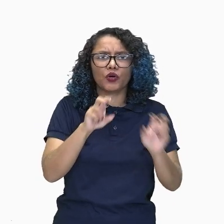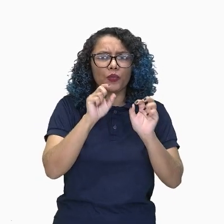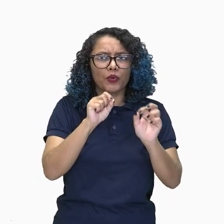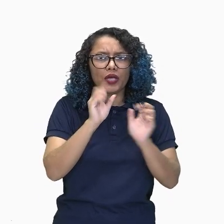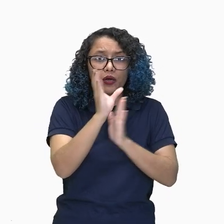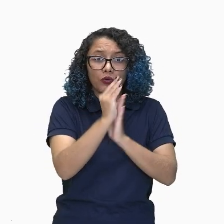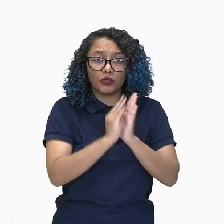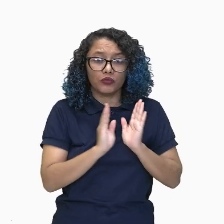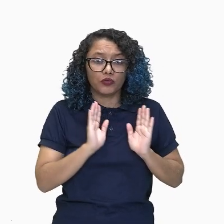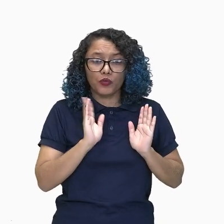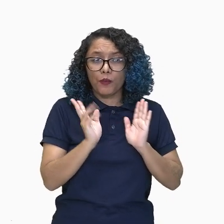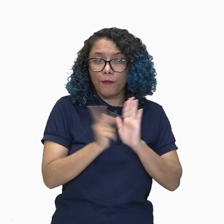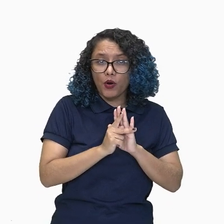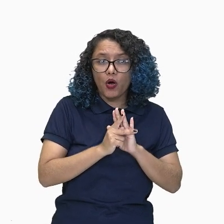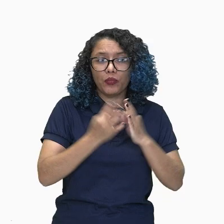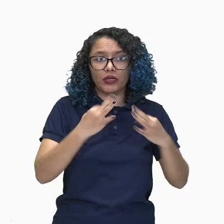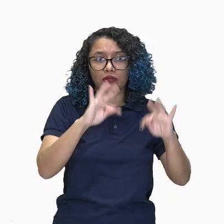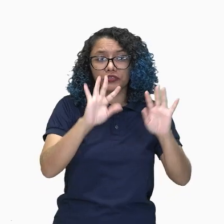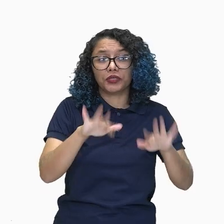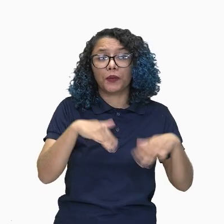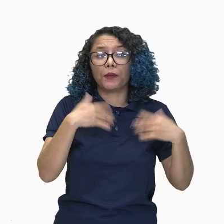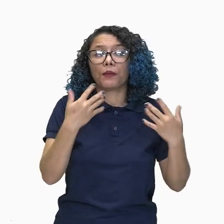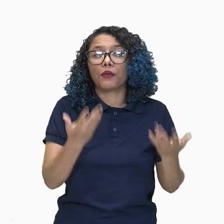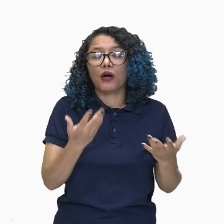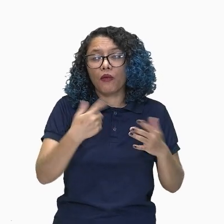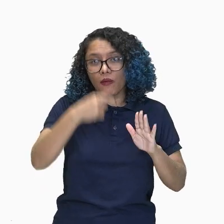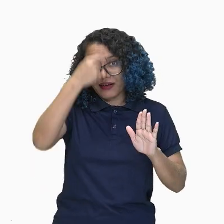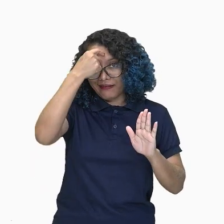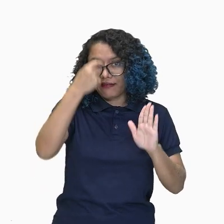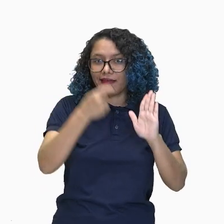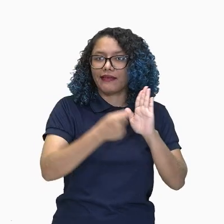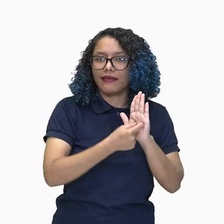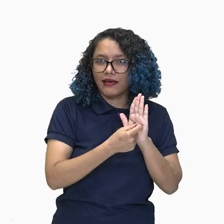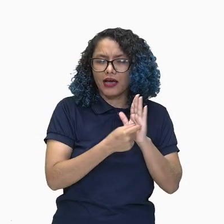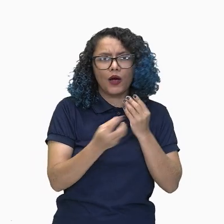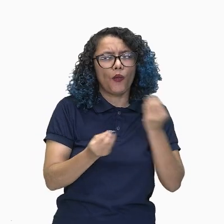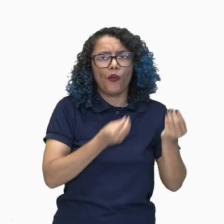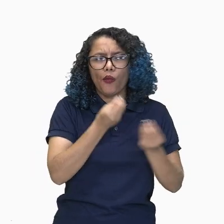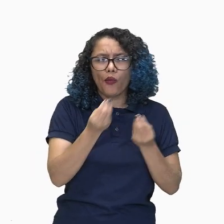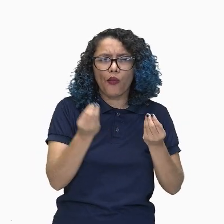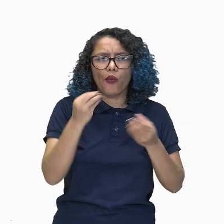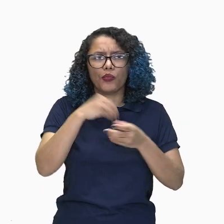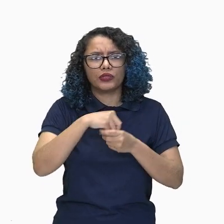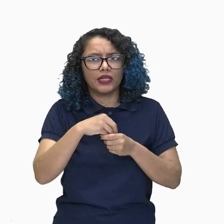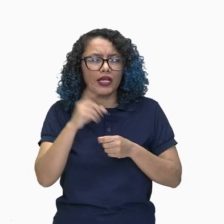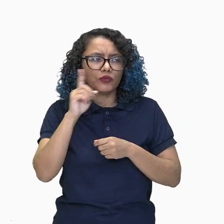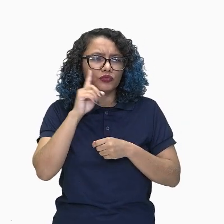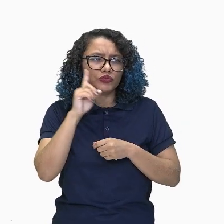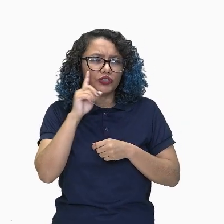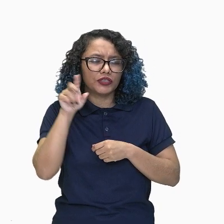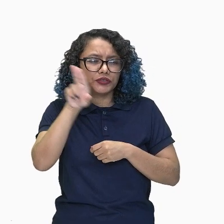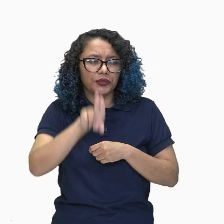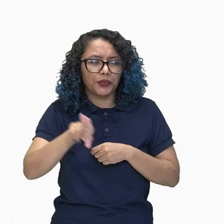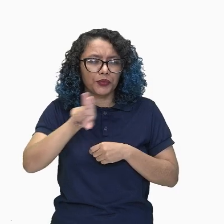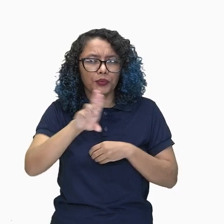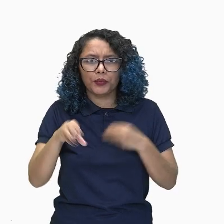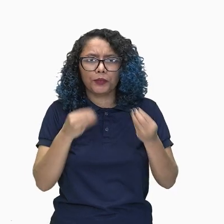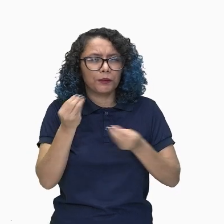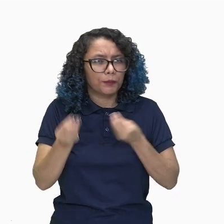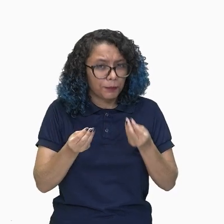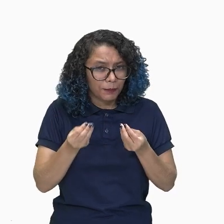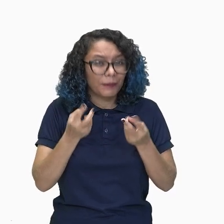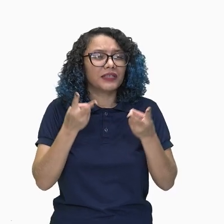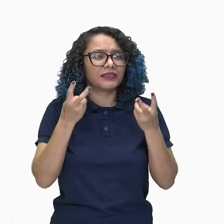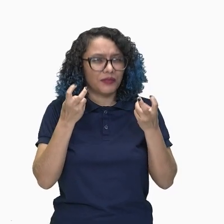da tecnologia, a inteligência artificial e como ela é utilizada no dia a dia. Então, observem